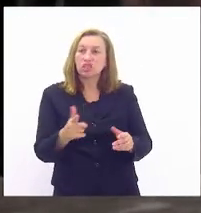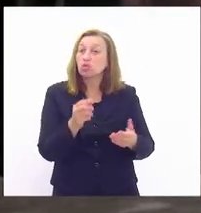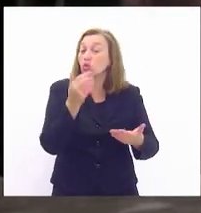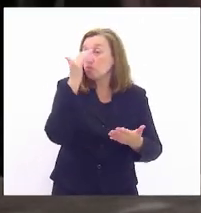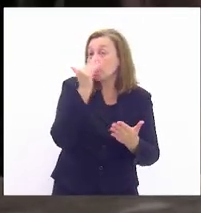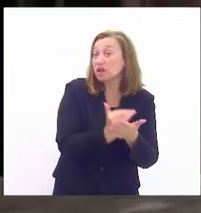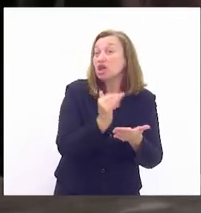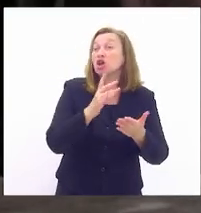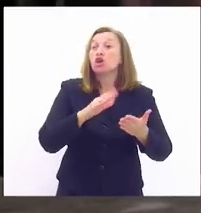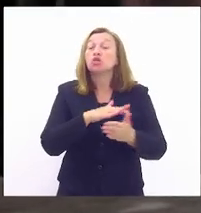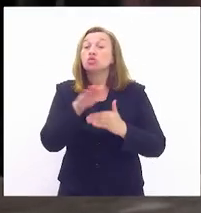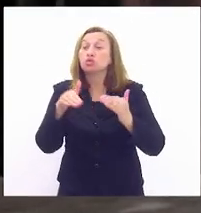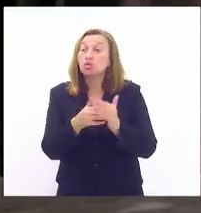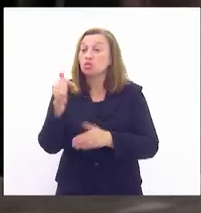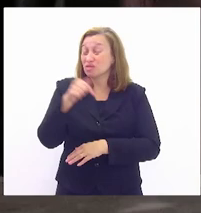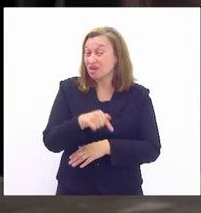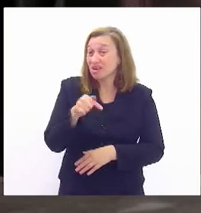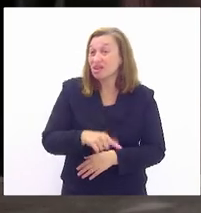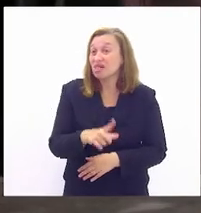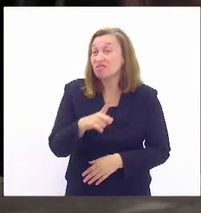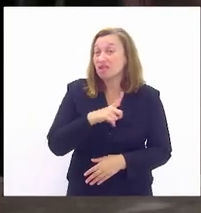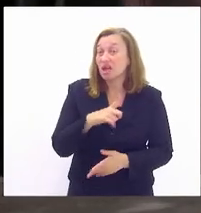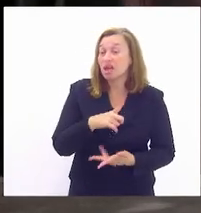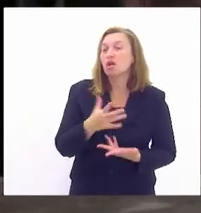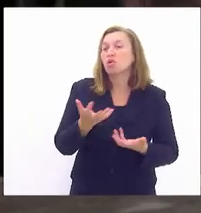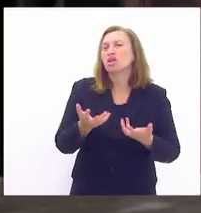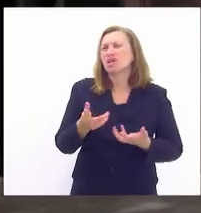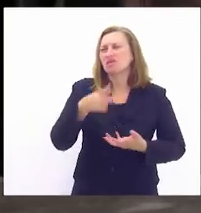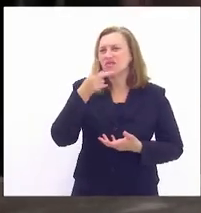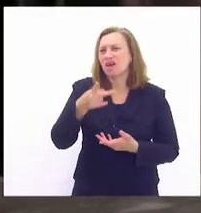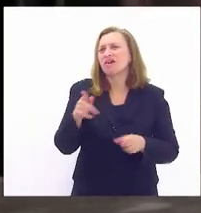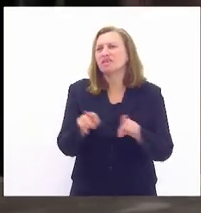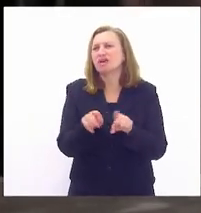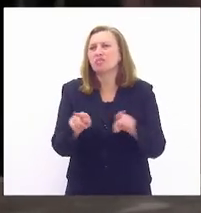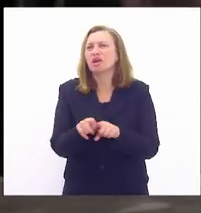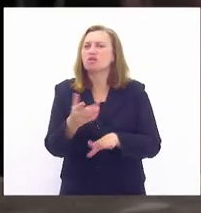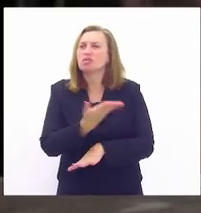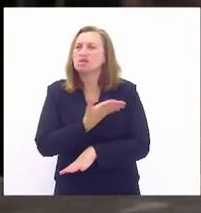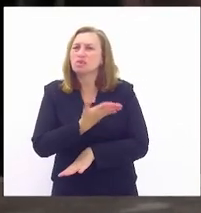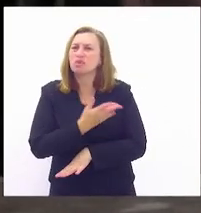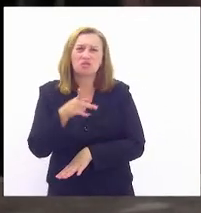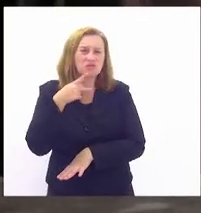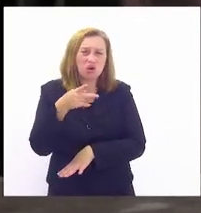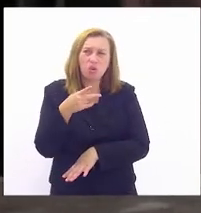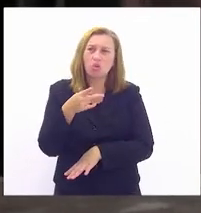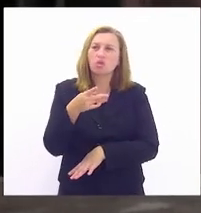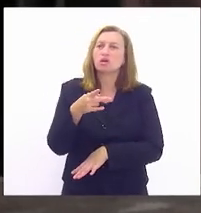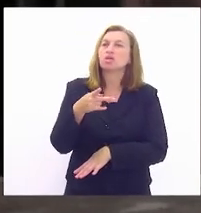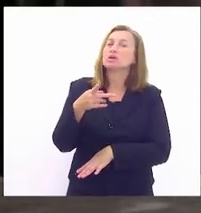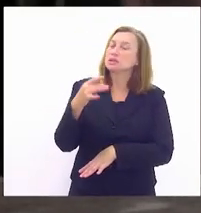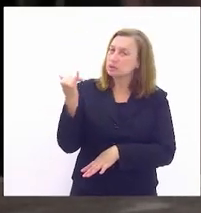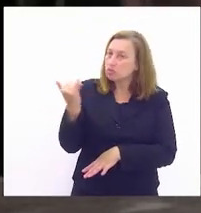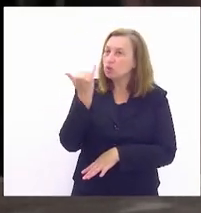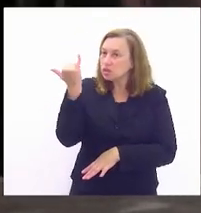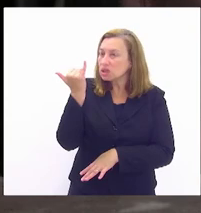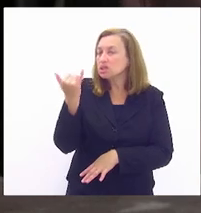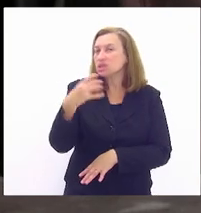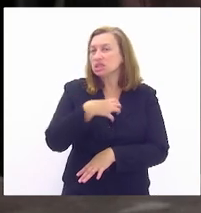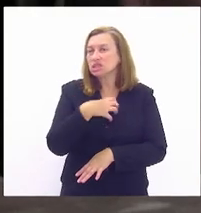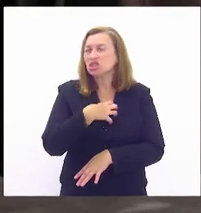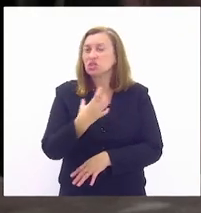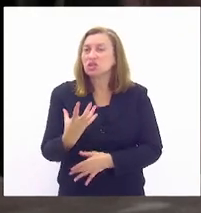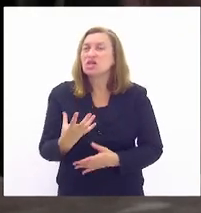Todos, muitos aqui têm, eu queria citar também, o nosso colega falou uma coisa muito boa nesse sentido,